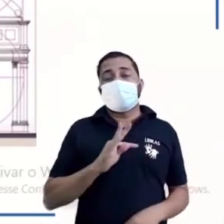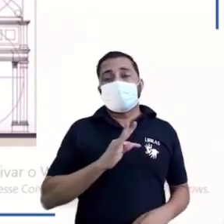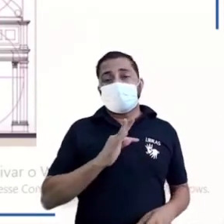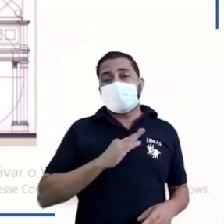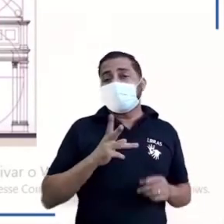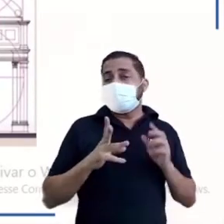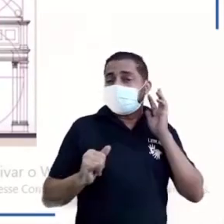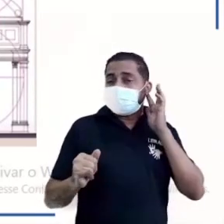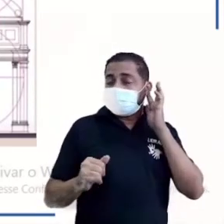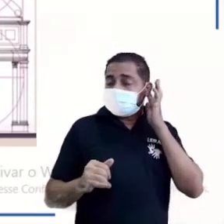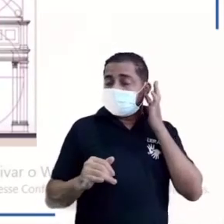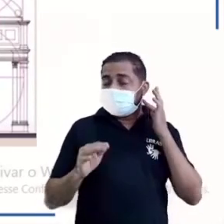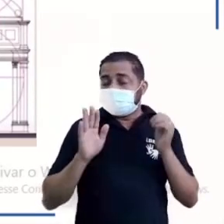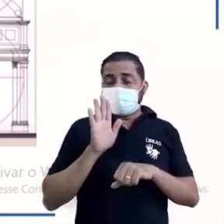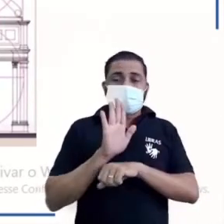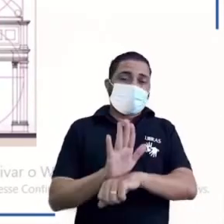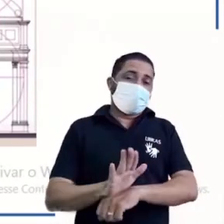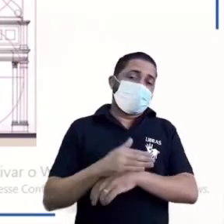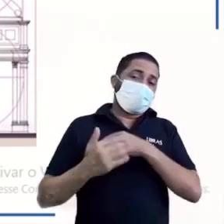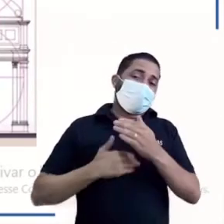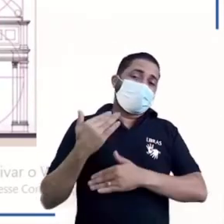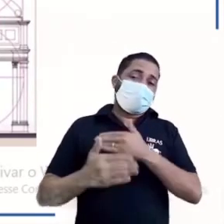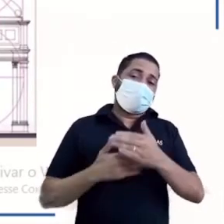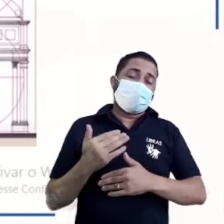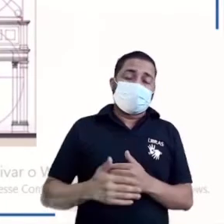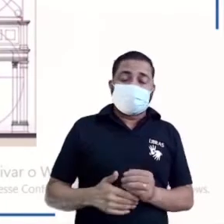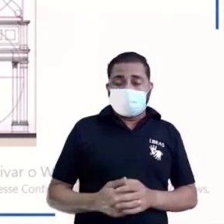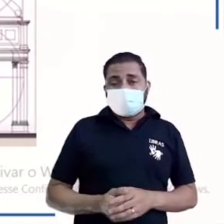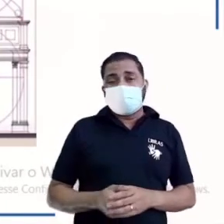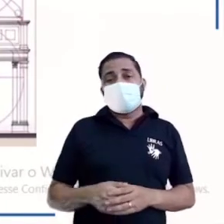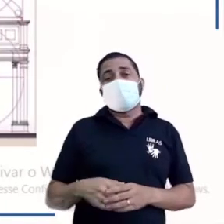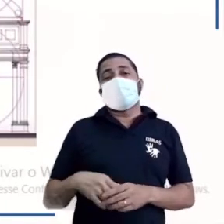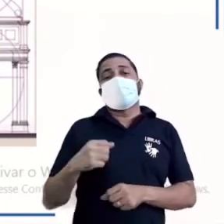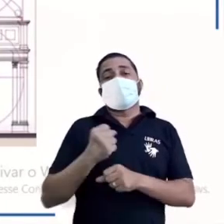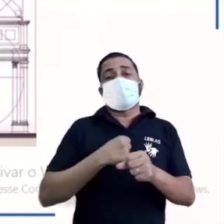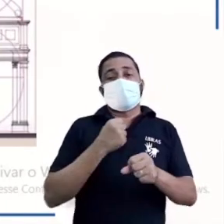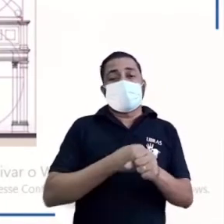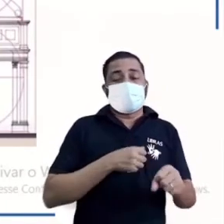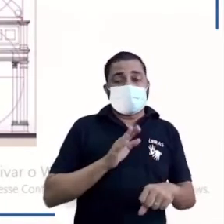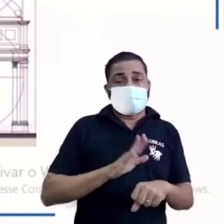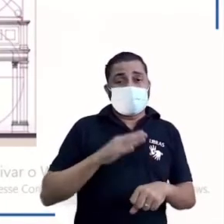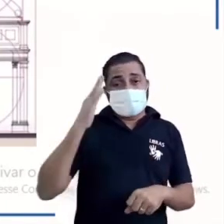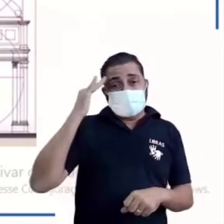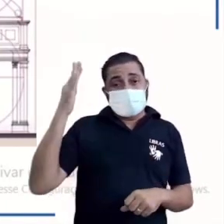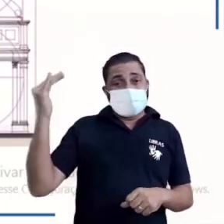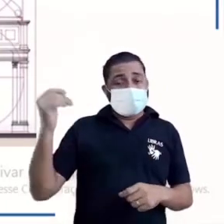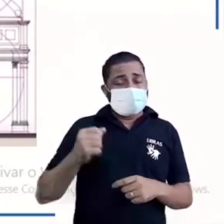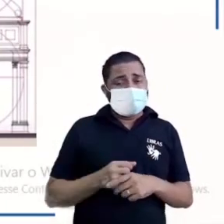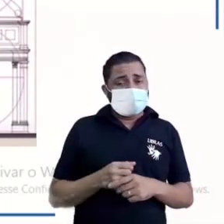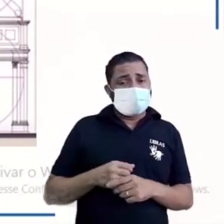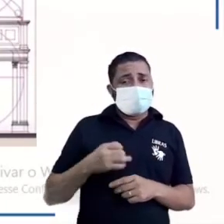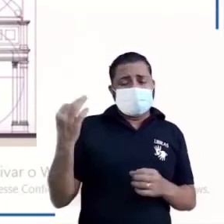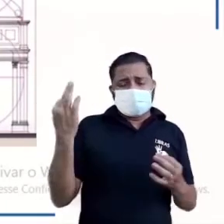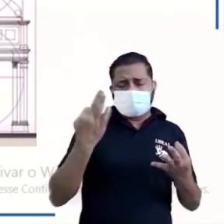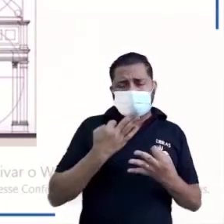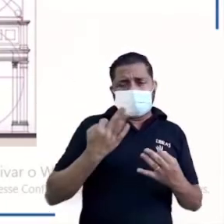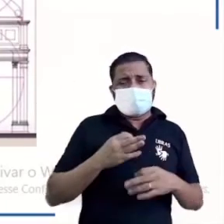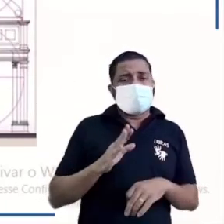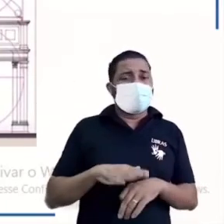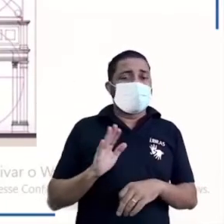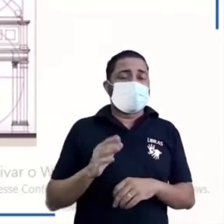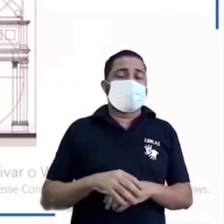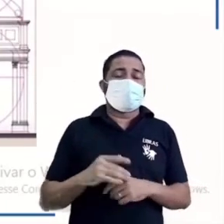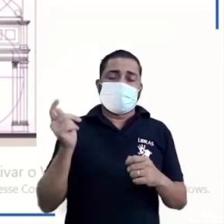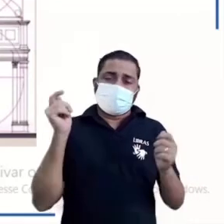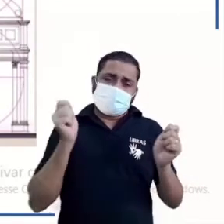que vão nos auxiliar no processo de desenvolvimento de obras as mais fantásticas possíveis, as mais belas do ponto de